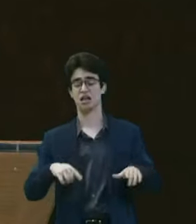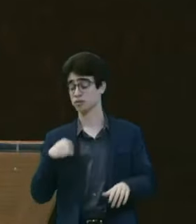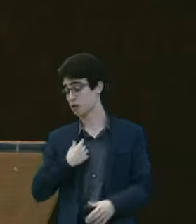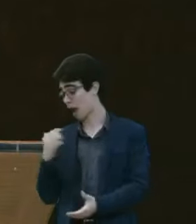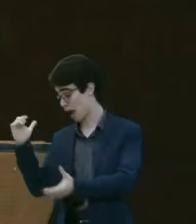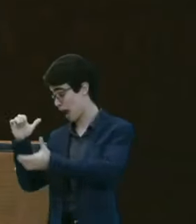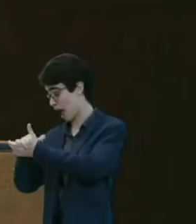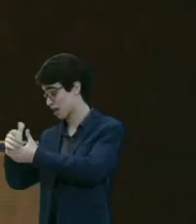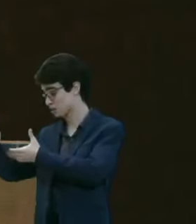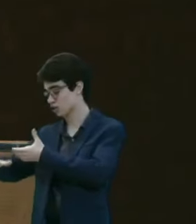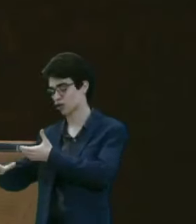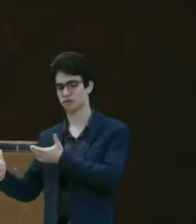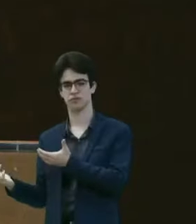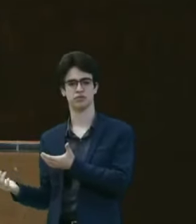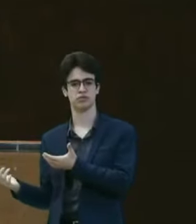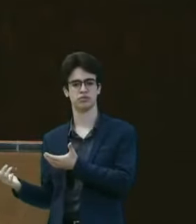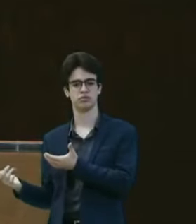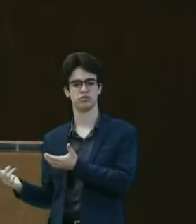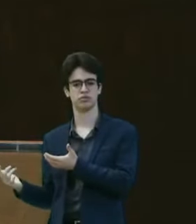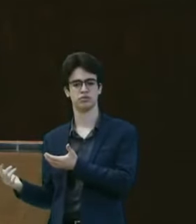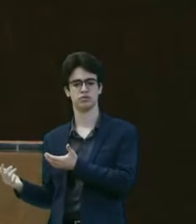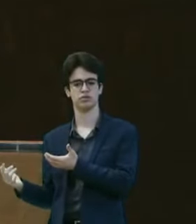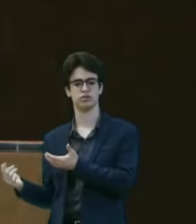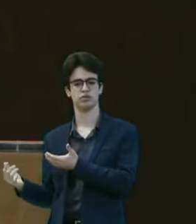novo. Aí